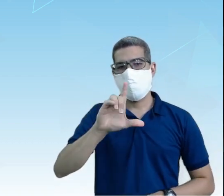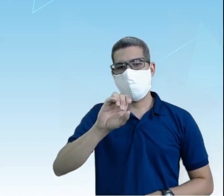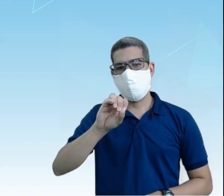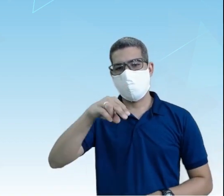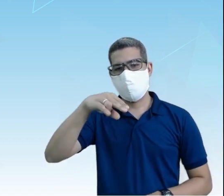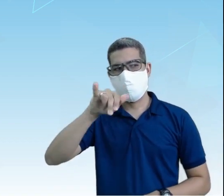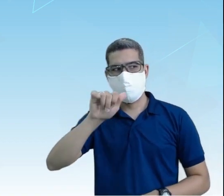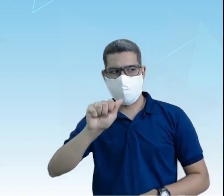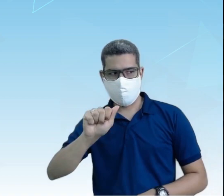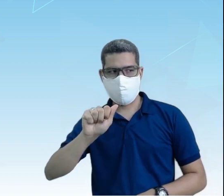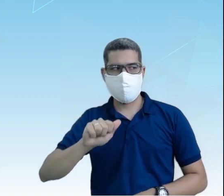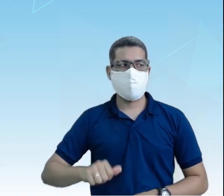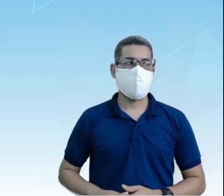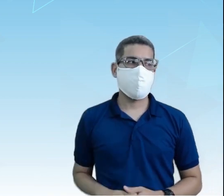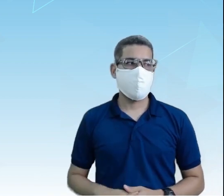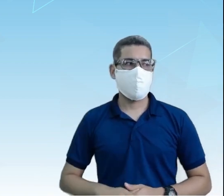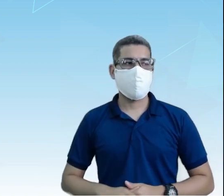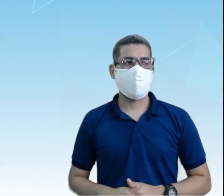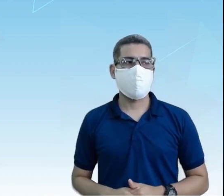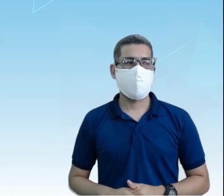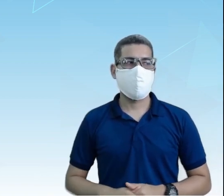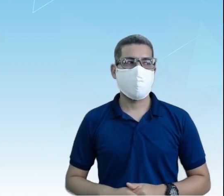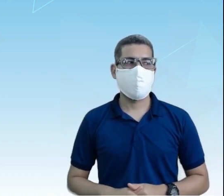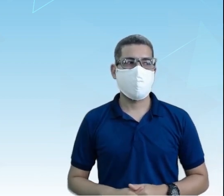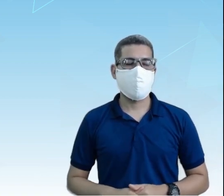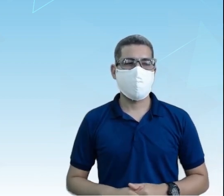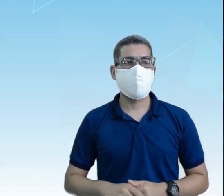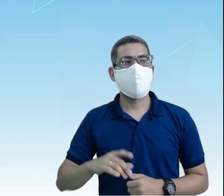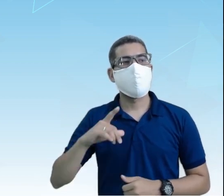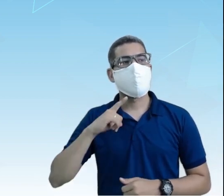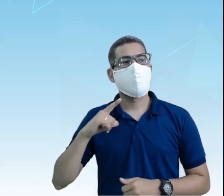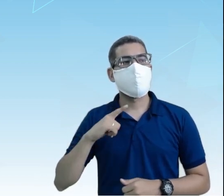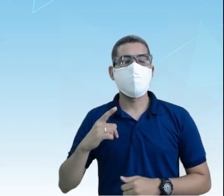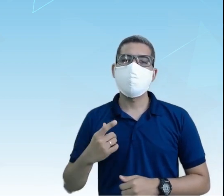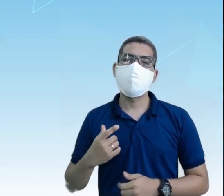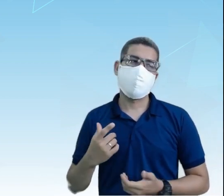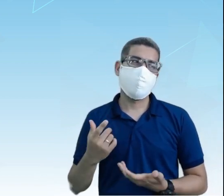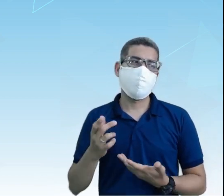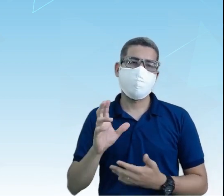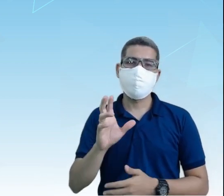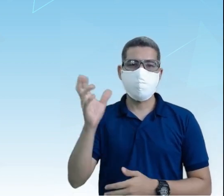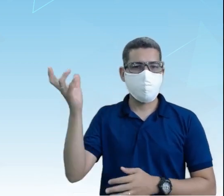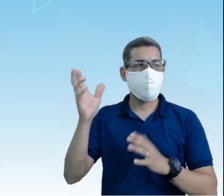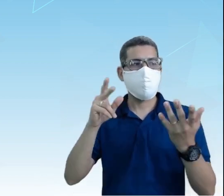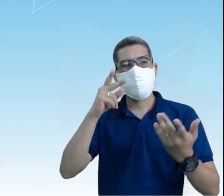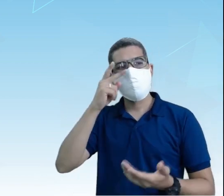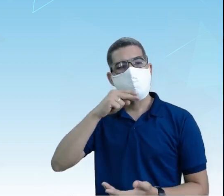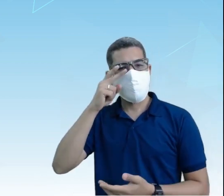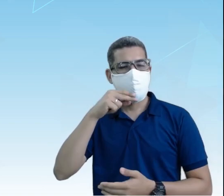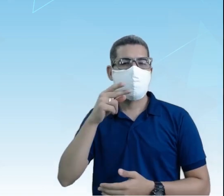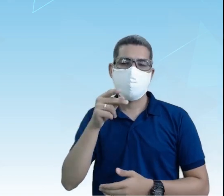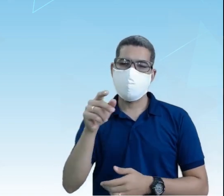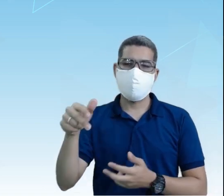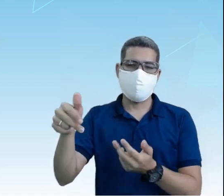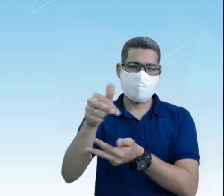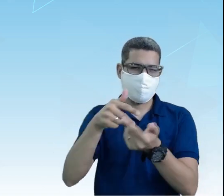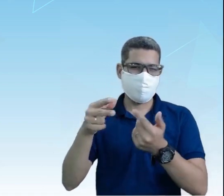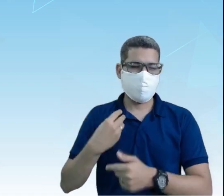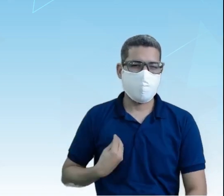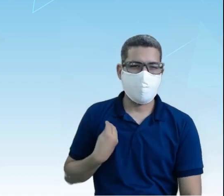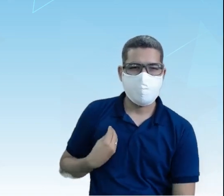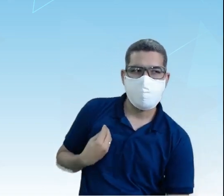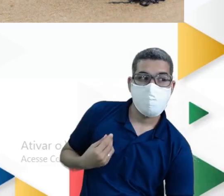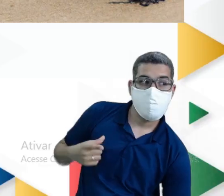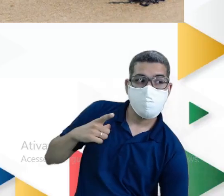são intraespecíficas, que ocorrem entre a mesma espécie. Esses indivíduos eles são